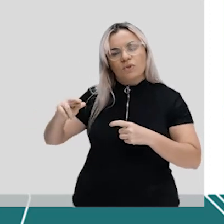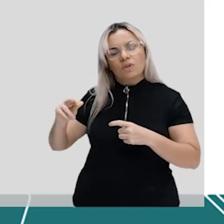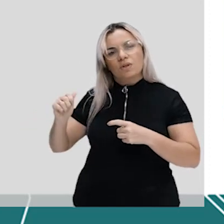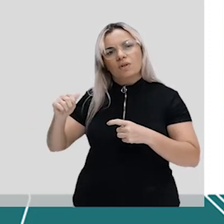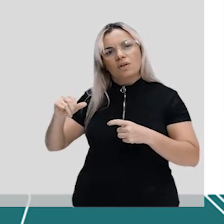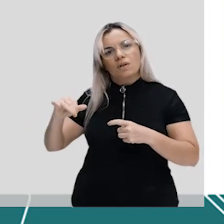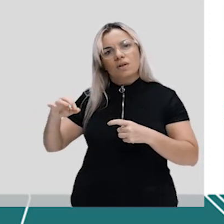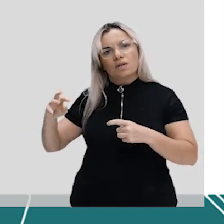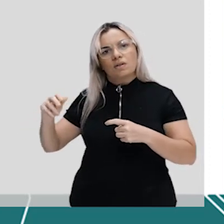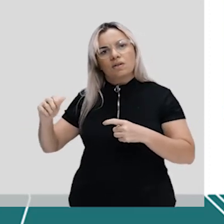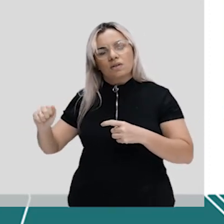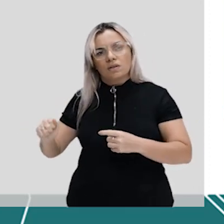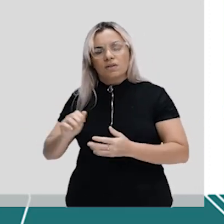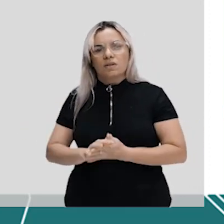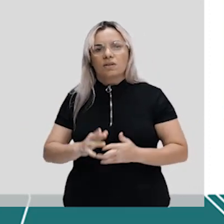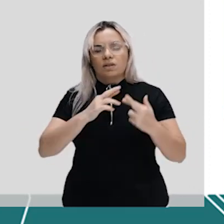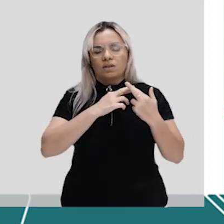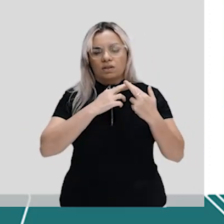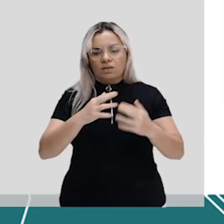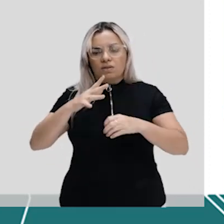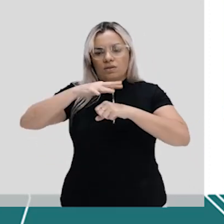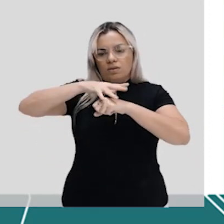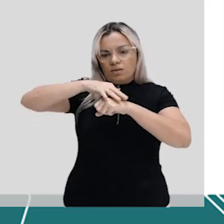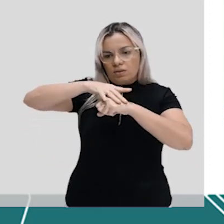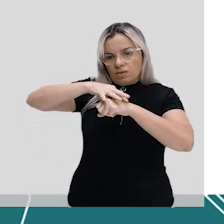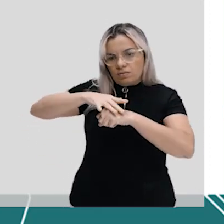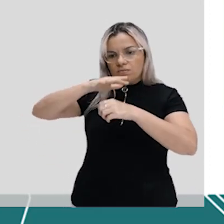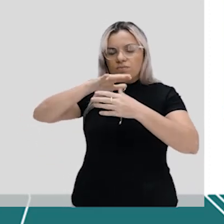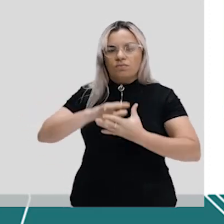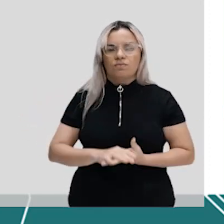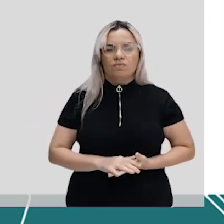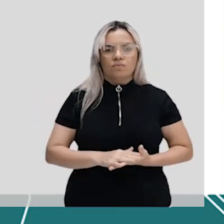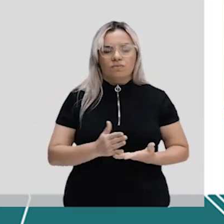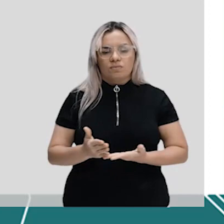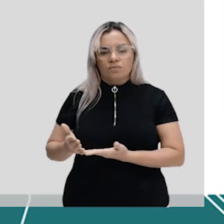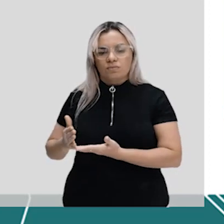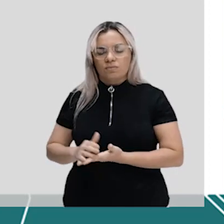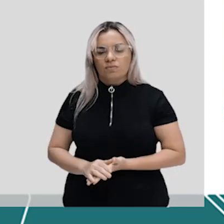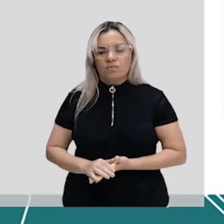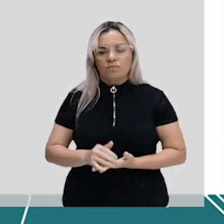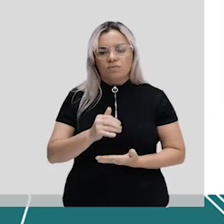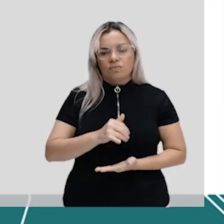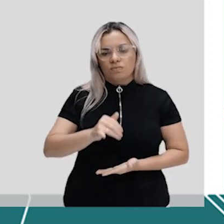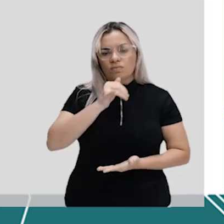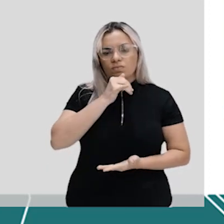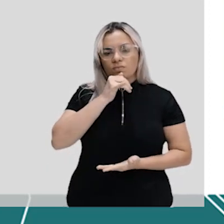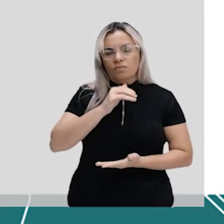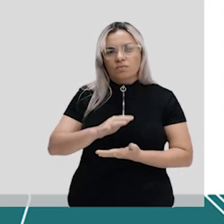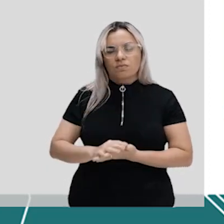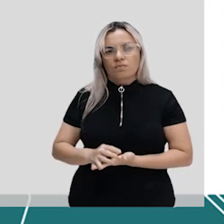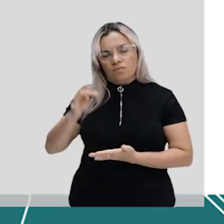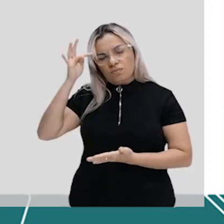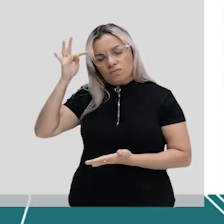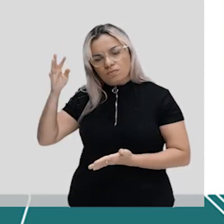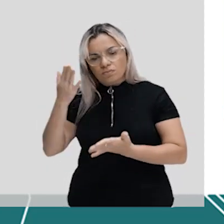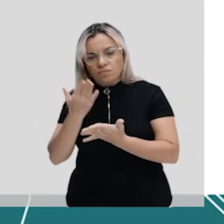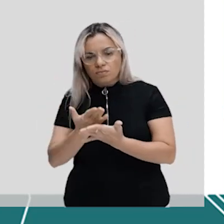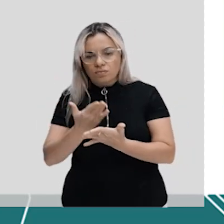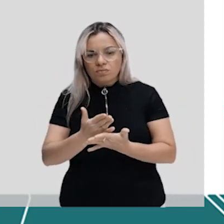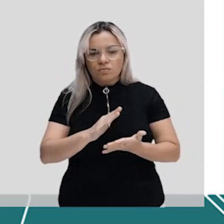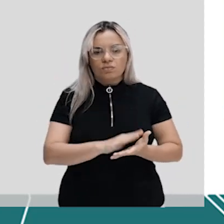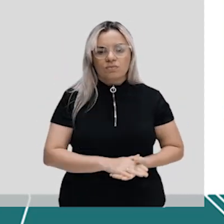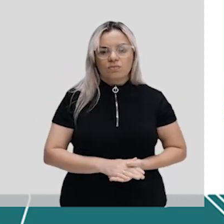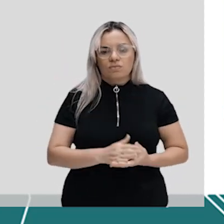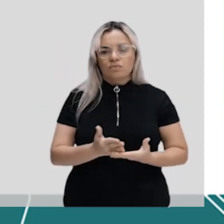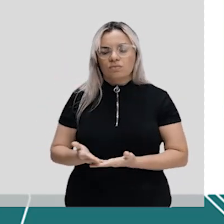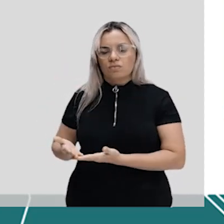esse foi um dos exemplos pelo qual ocorreu a atuação do Louis Pasteur, tá, pessoal? E